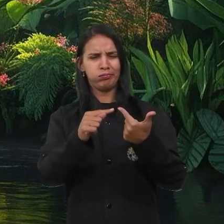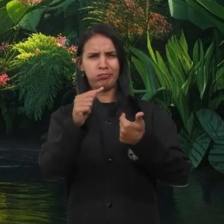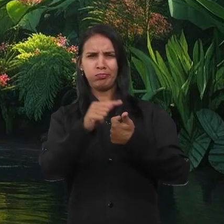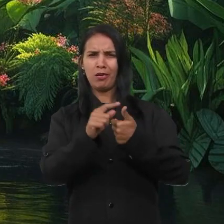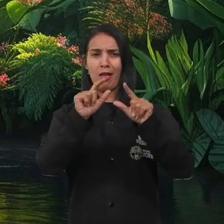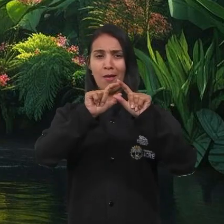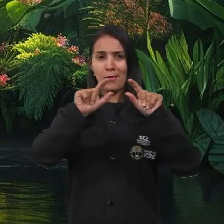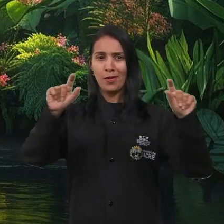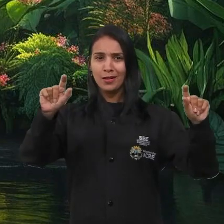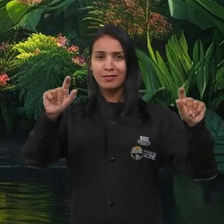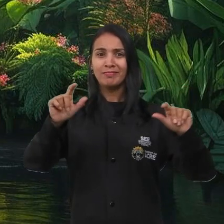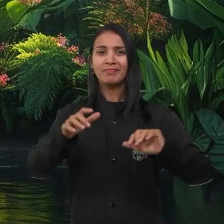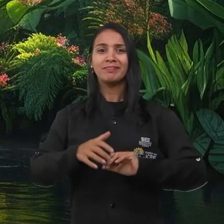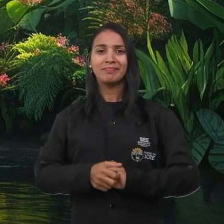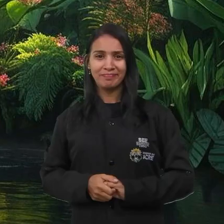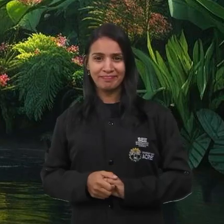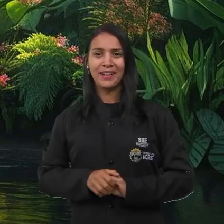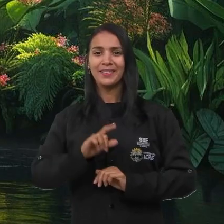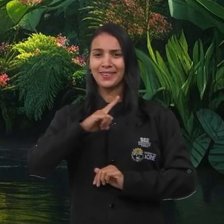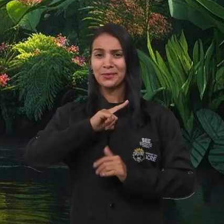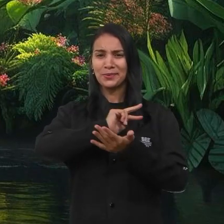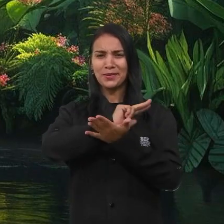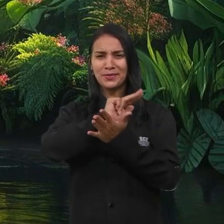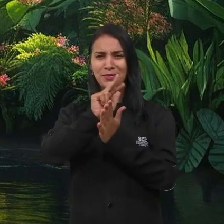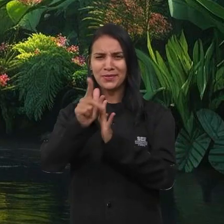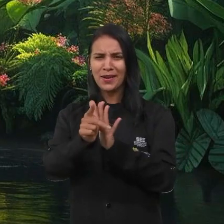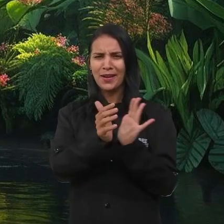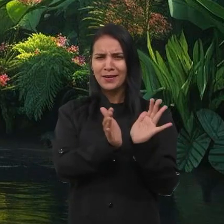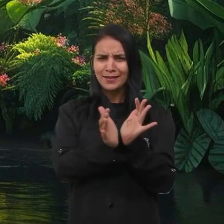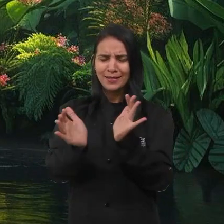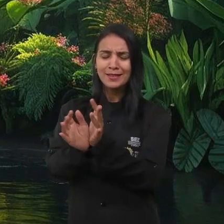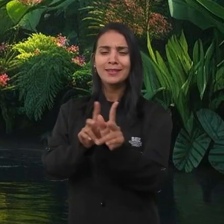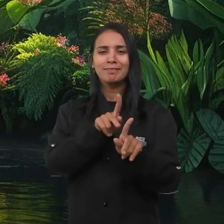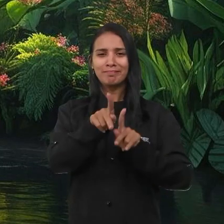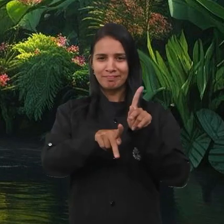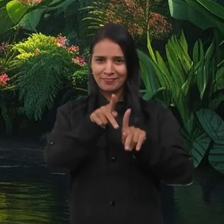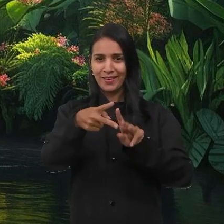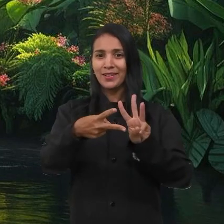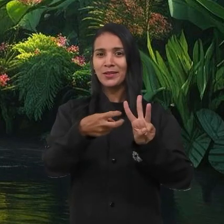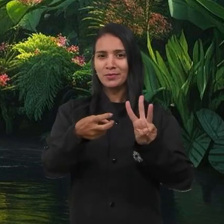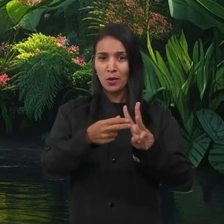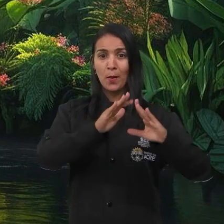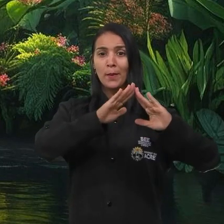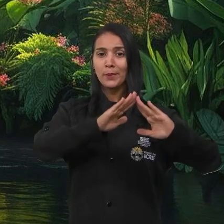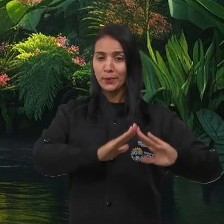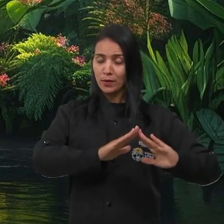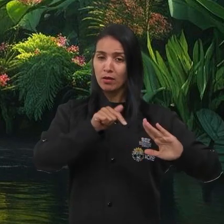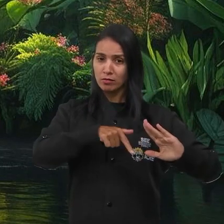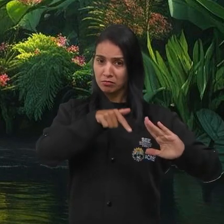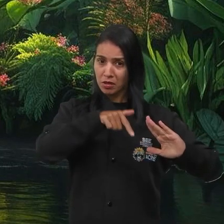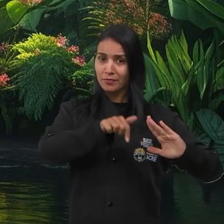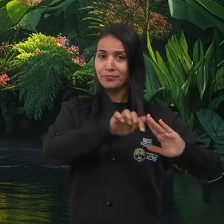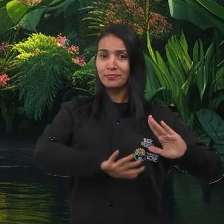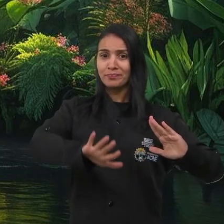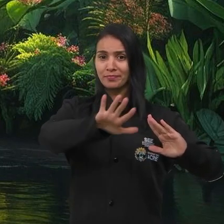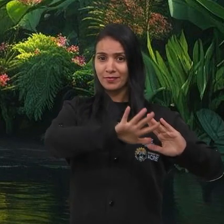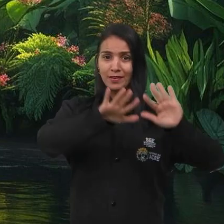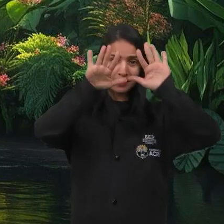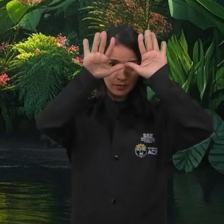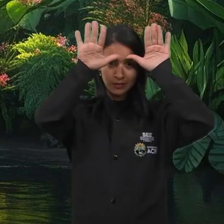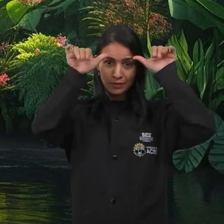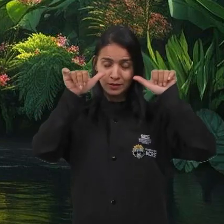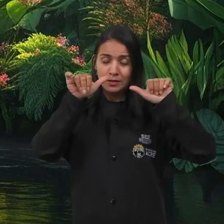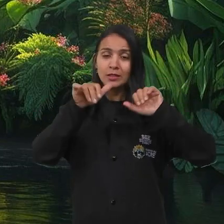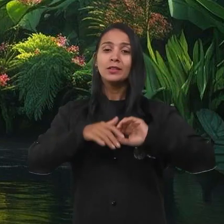Ianauá, Catuquina, entre outros. Então, esses povos habitavam aqui essa região, como eu falei, é uma